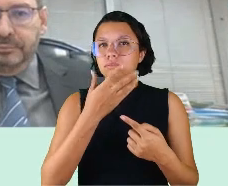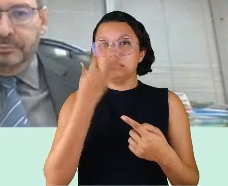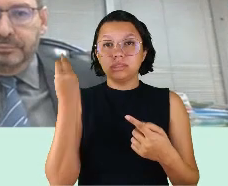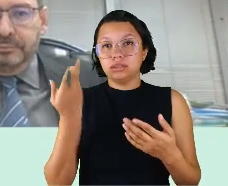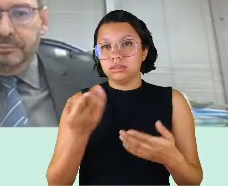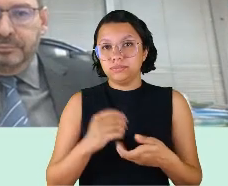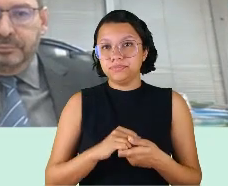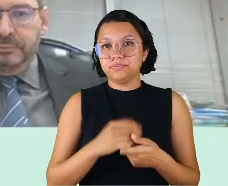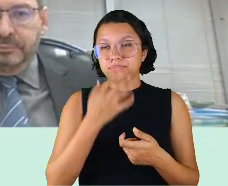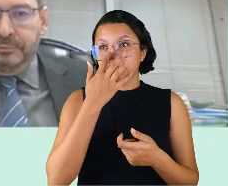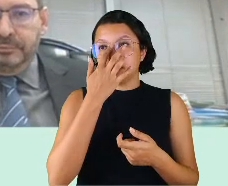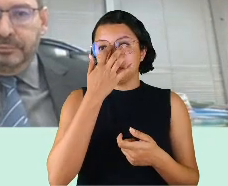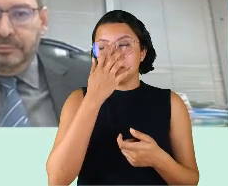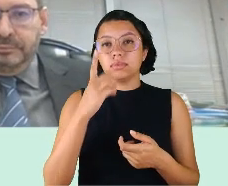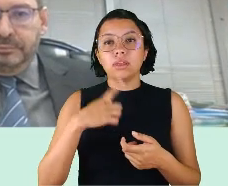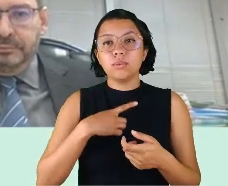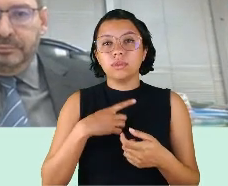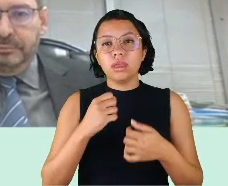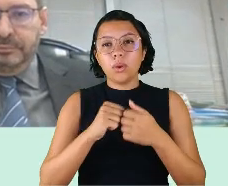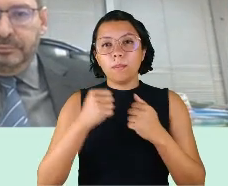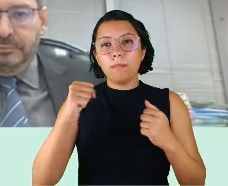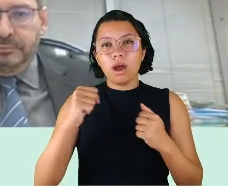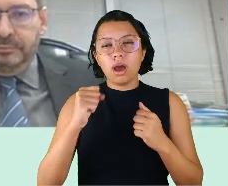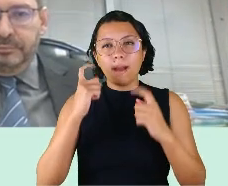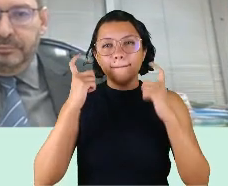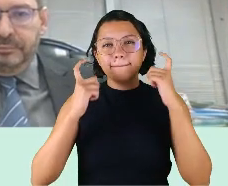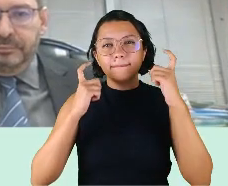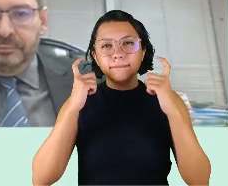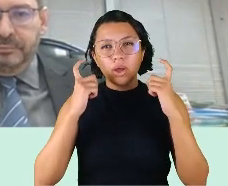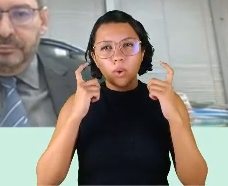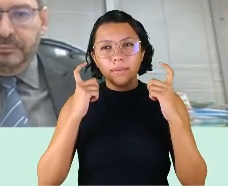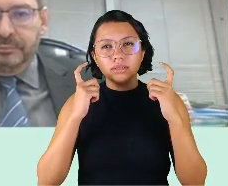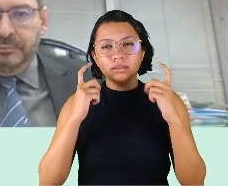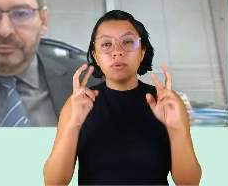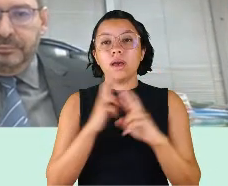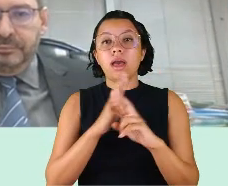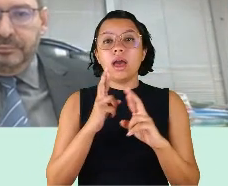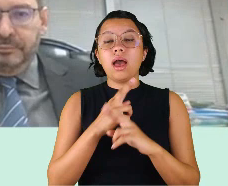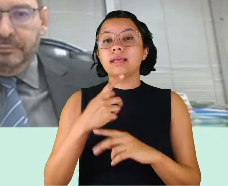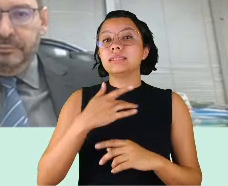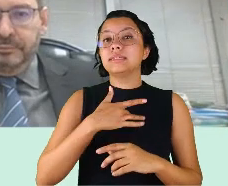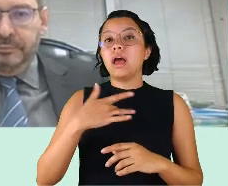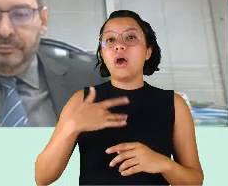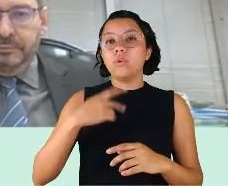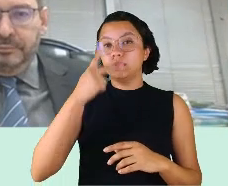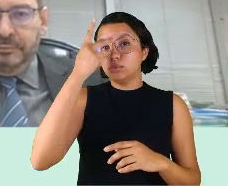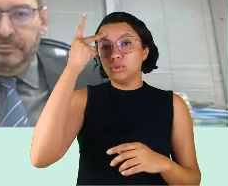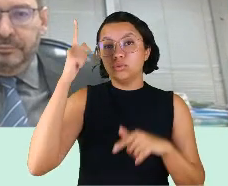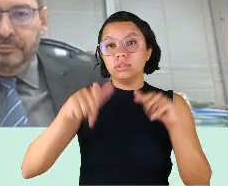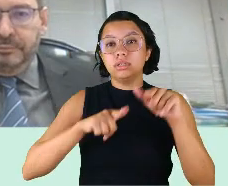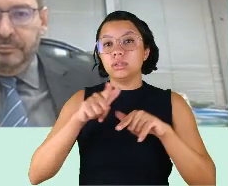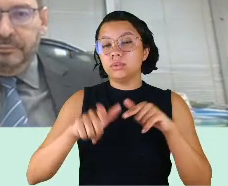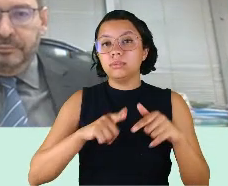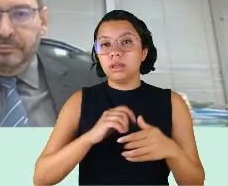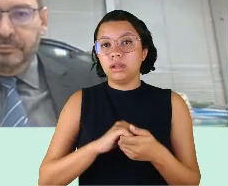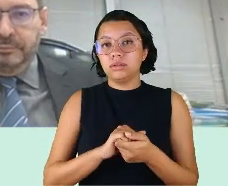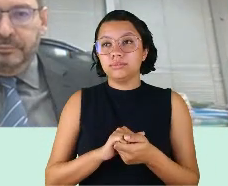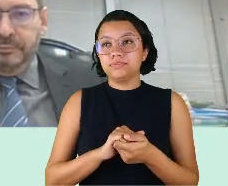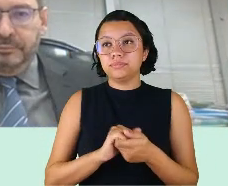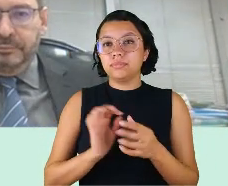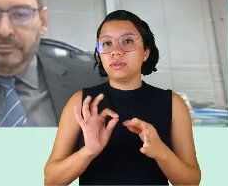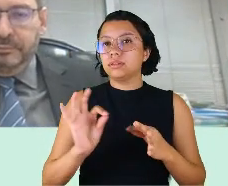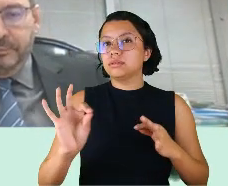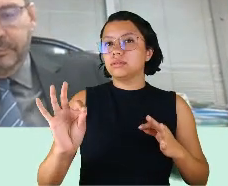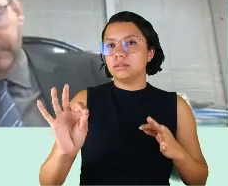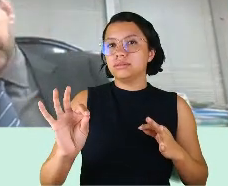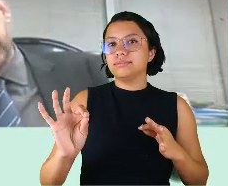acabou me escapando, né? Eu tenho uma grande preocupação com a saúde das pessoas que estão trabalhando